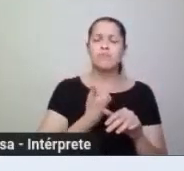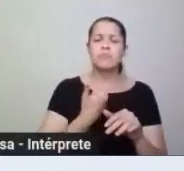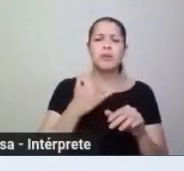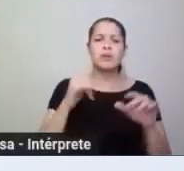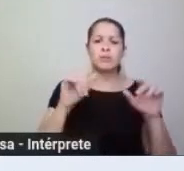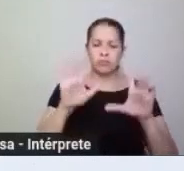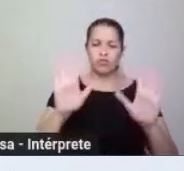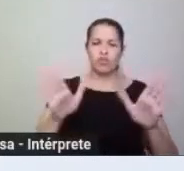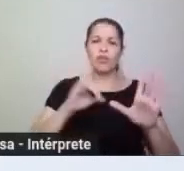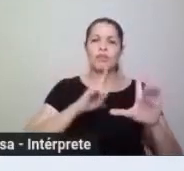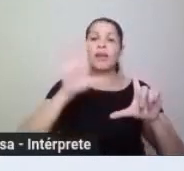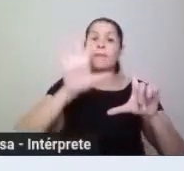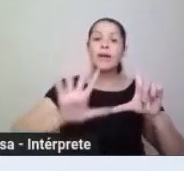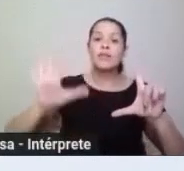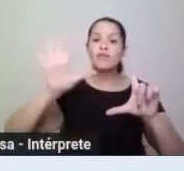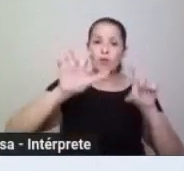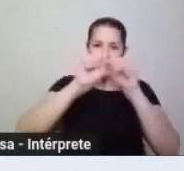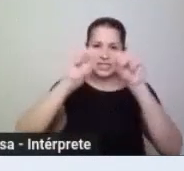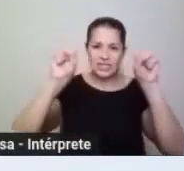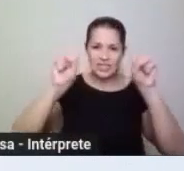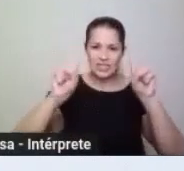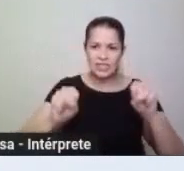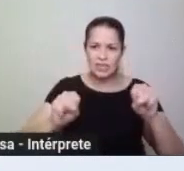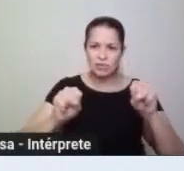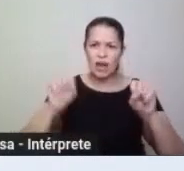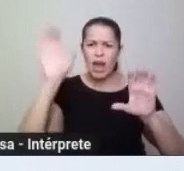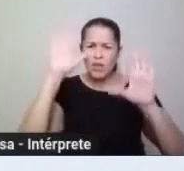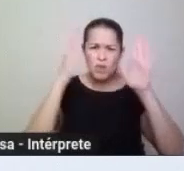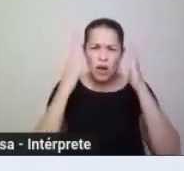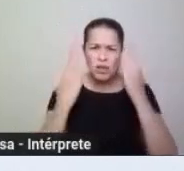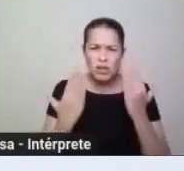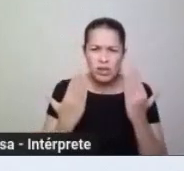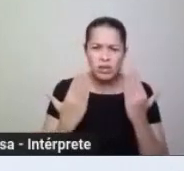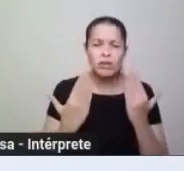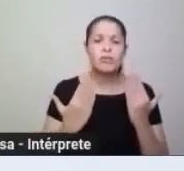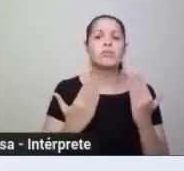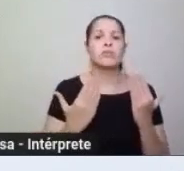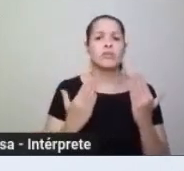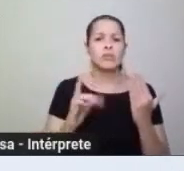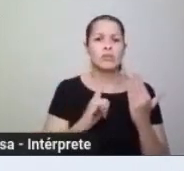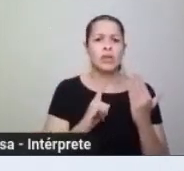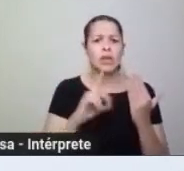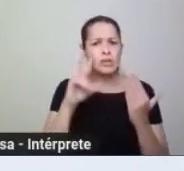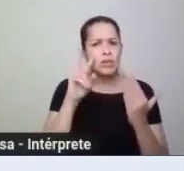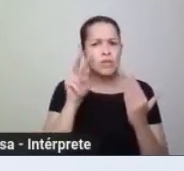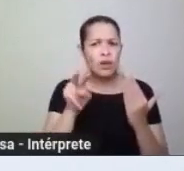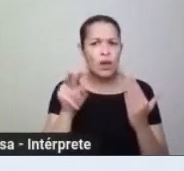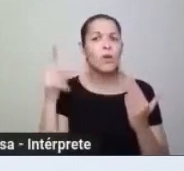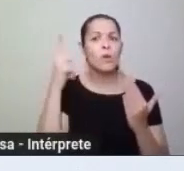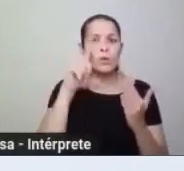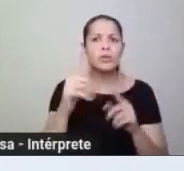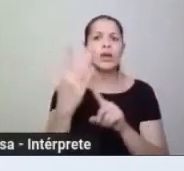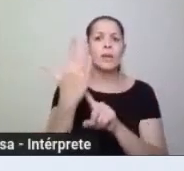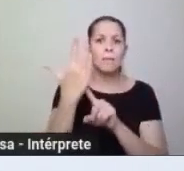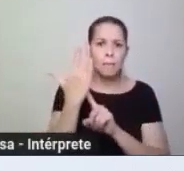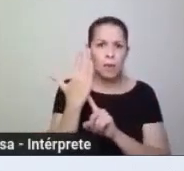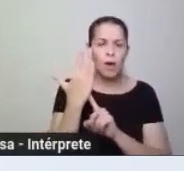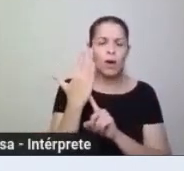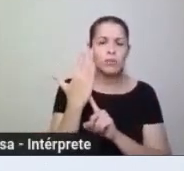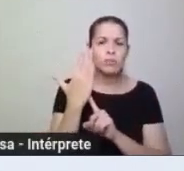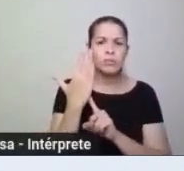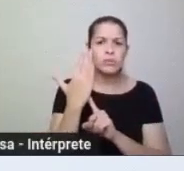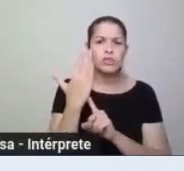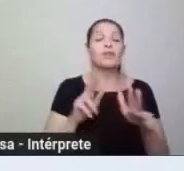quando você entra lá no Analytics da plataforma, você vai lá e ela te mostra lá